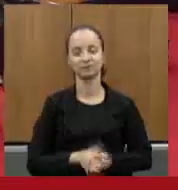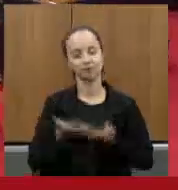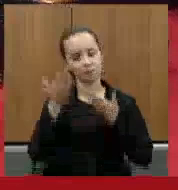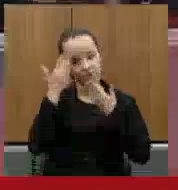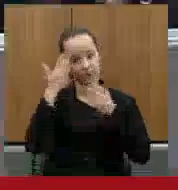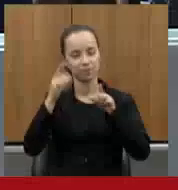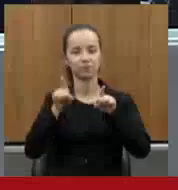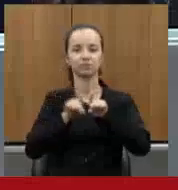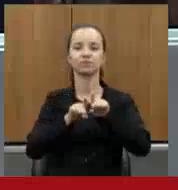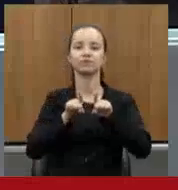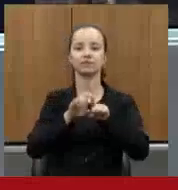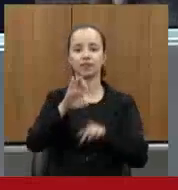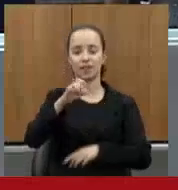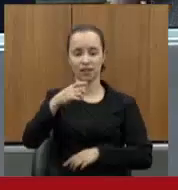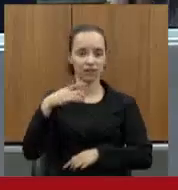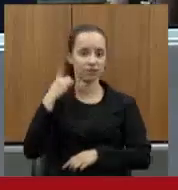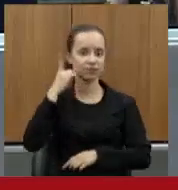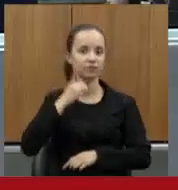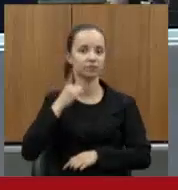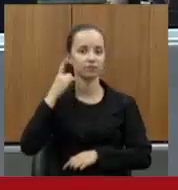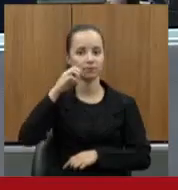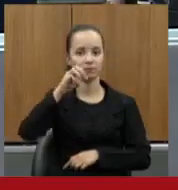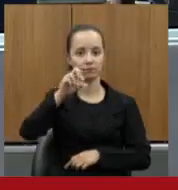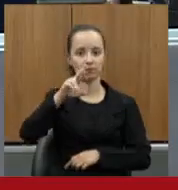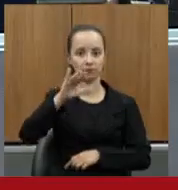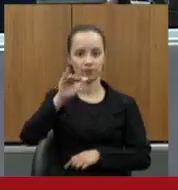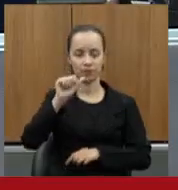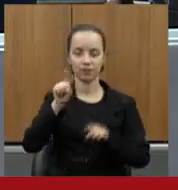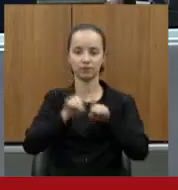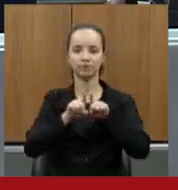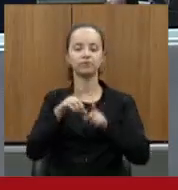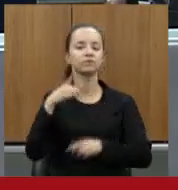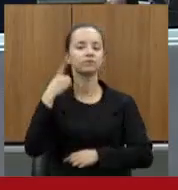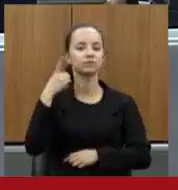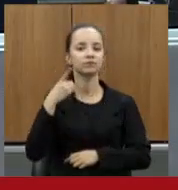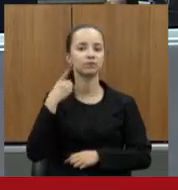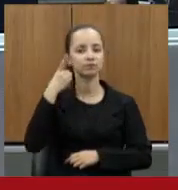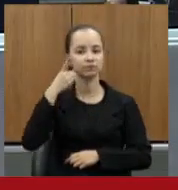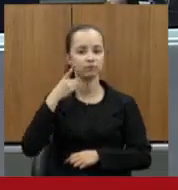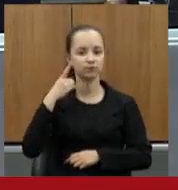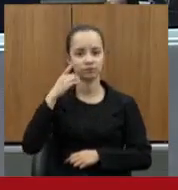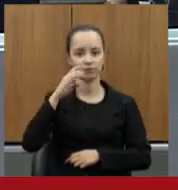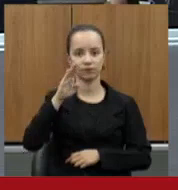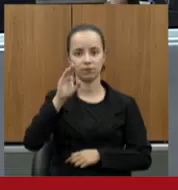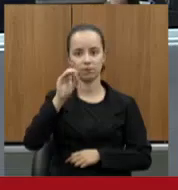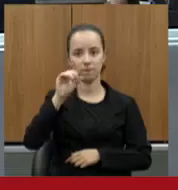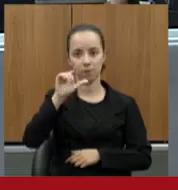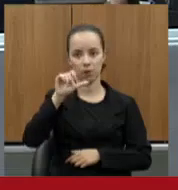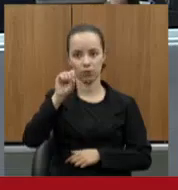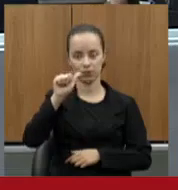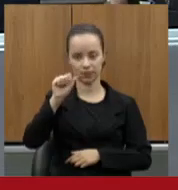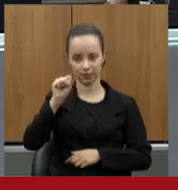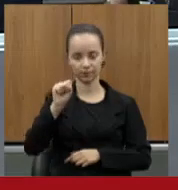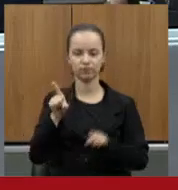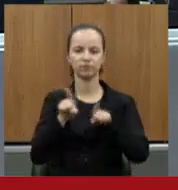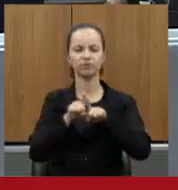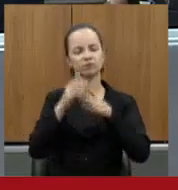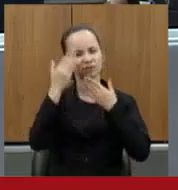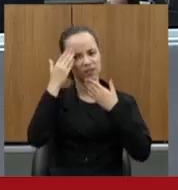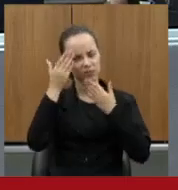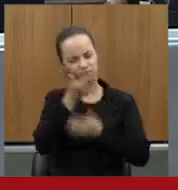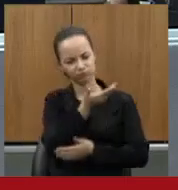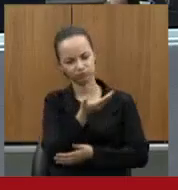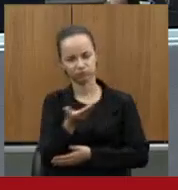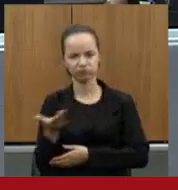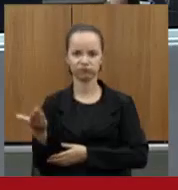Agradecemos também a ex-deputada Maria Elvira e o deputado Leonídio Bolsas. Agradecemos também a todos que